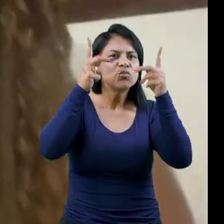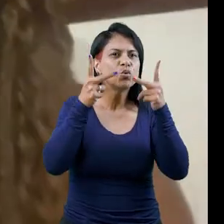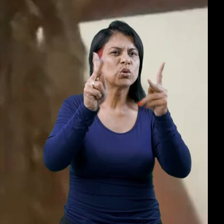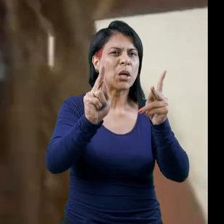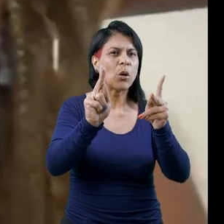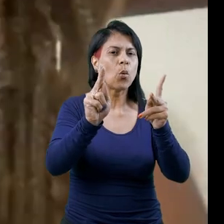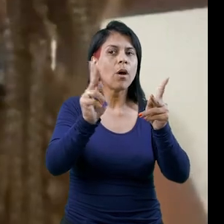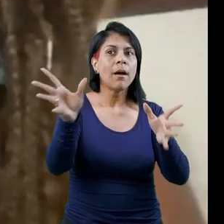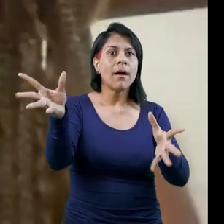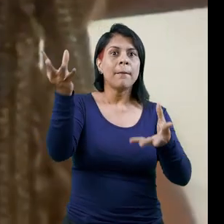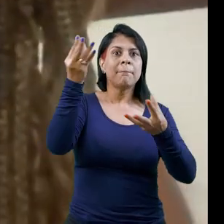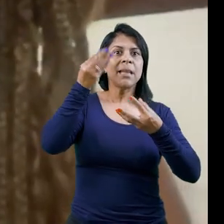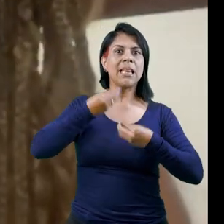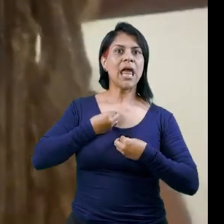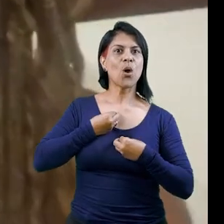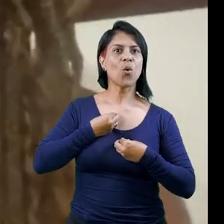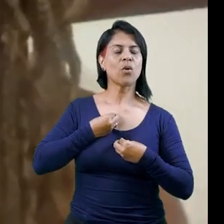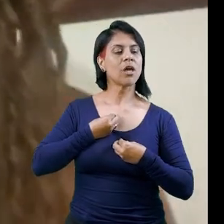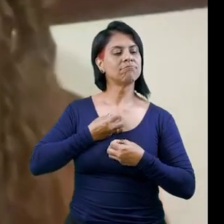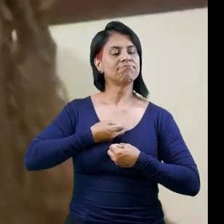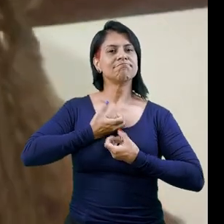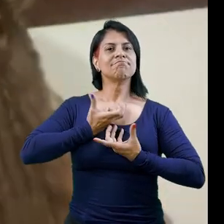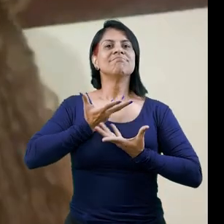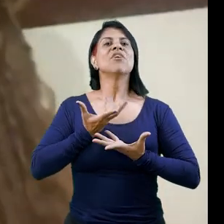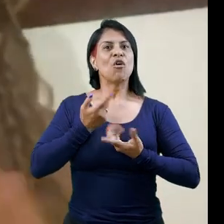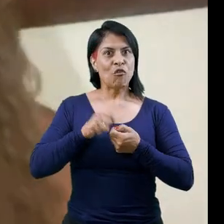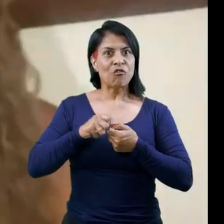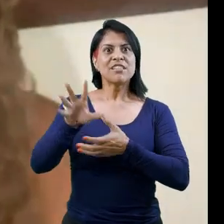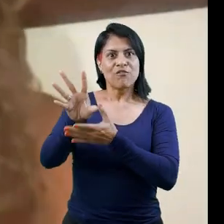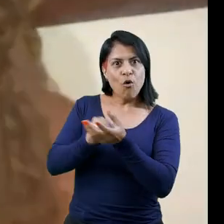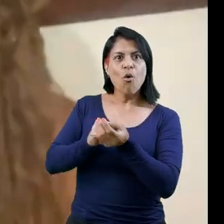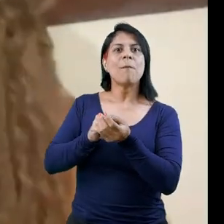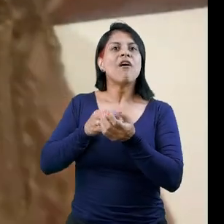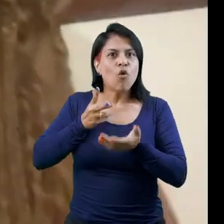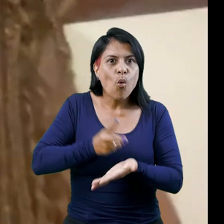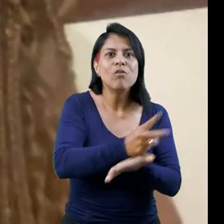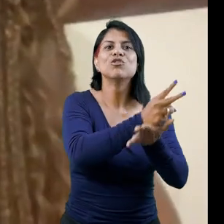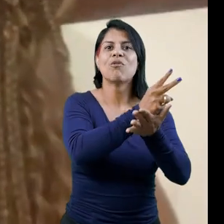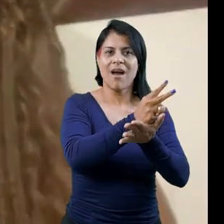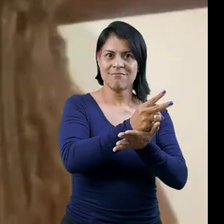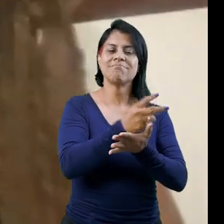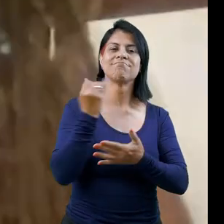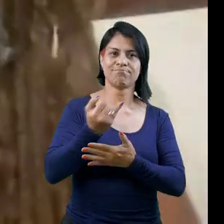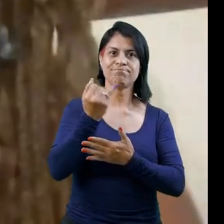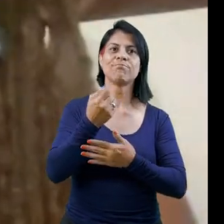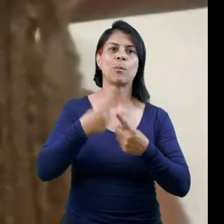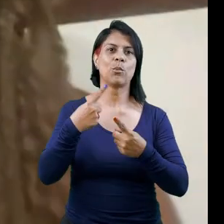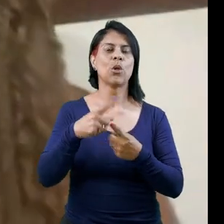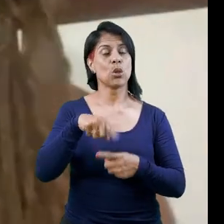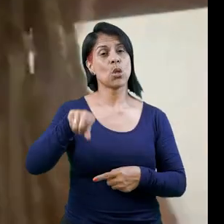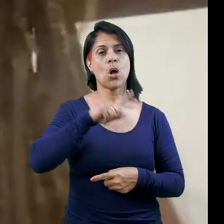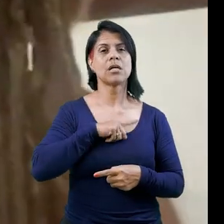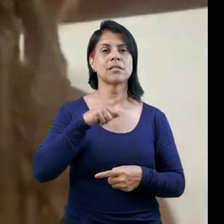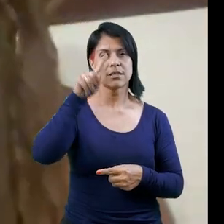me inspirou a continuar vivendo. Então, a gente está, de fato, quando a gente cria música, quando a